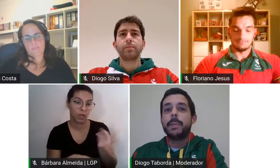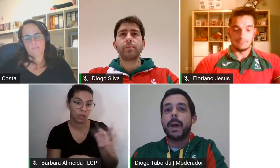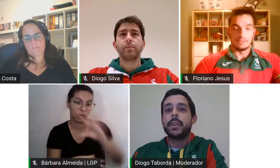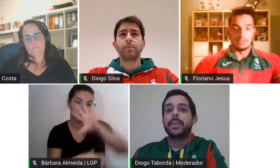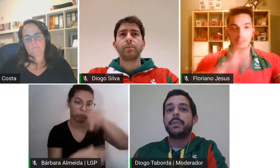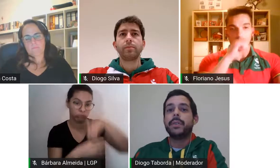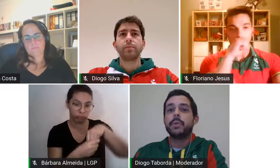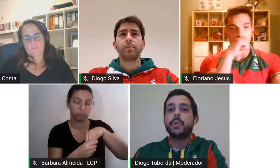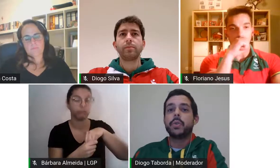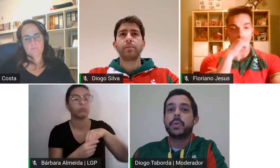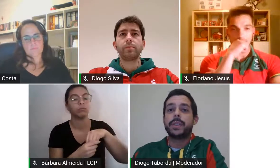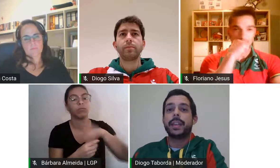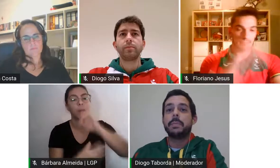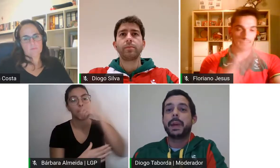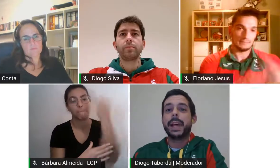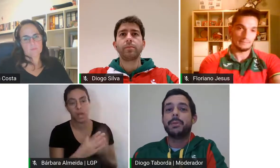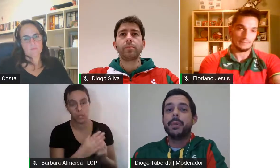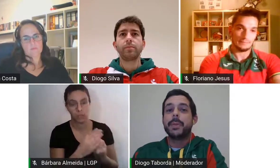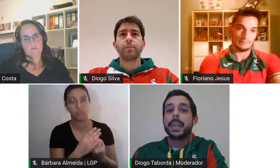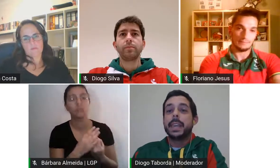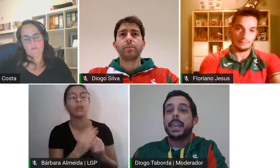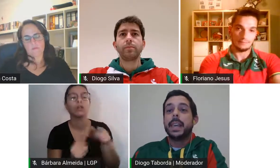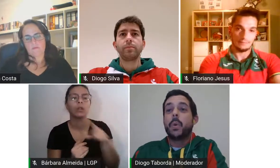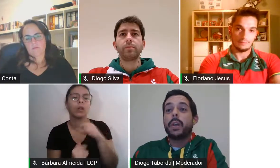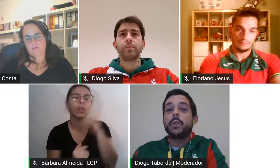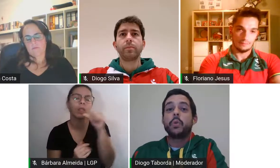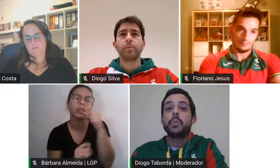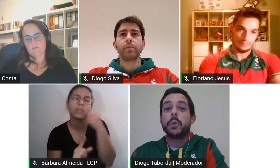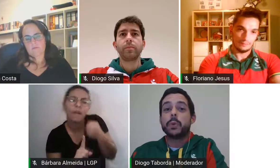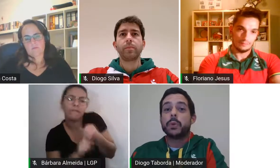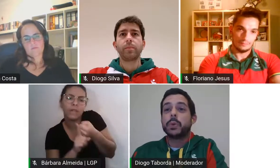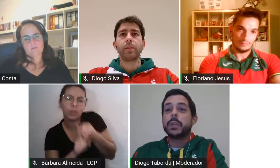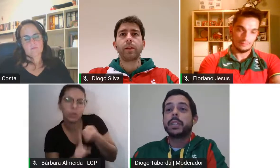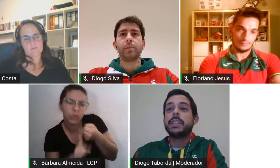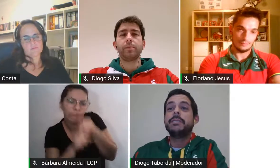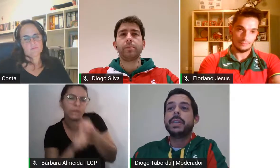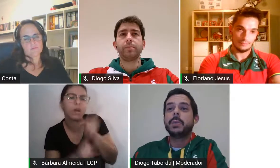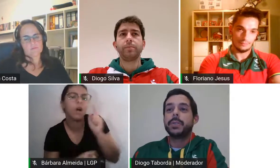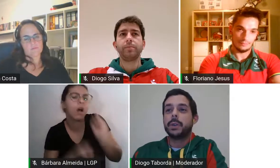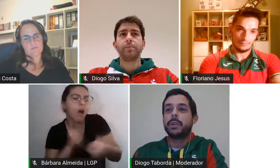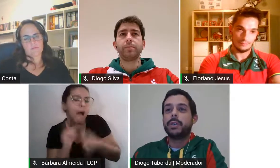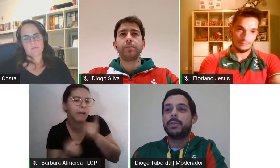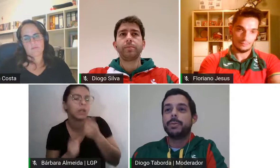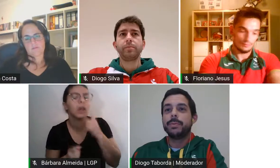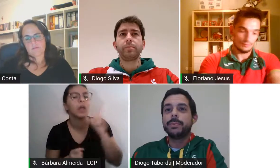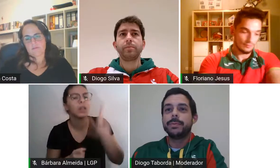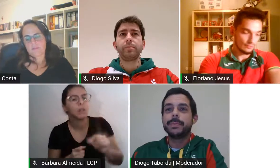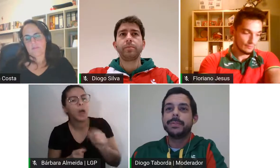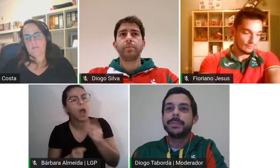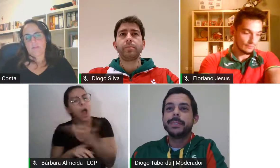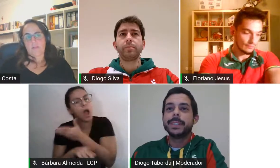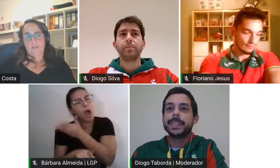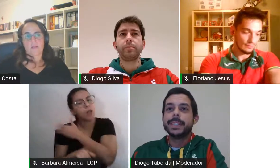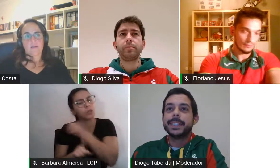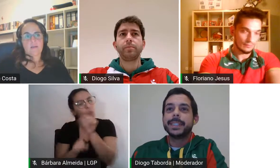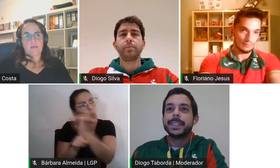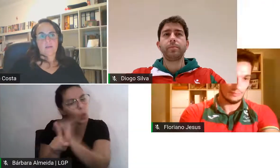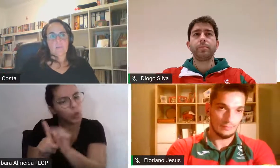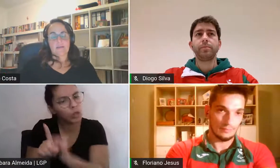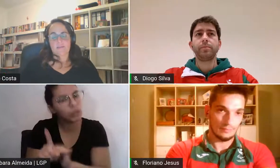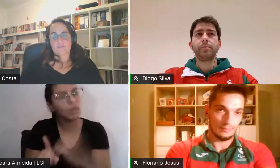são os principais desafios com que se tem deparado e quais são os pontos que têm vindo a ser corrigidos?